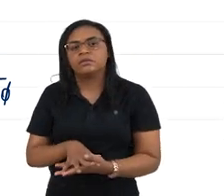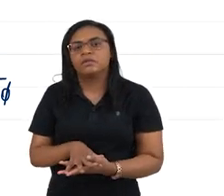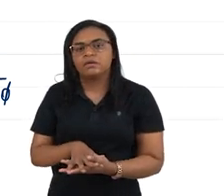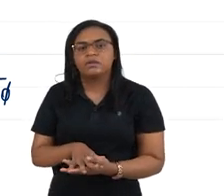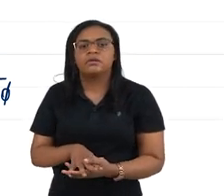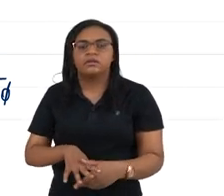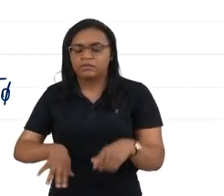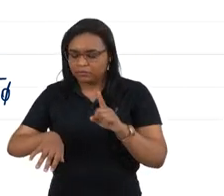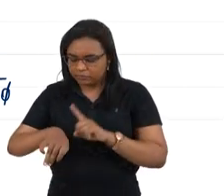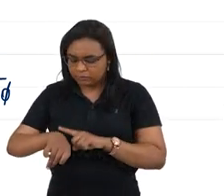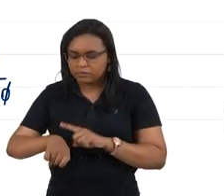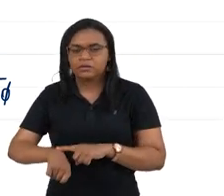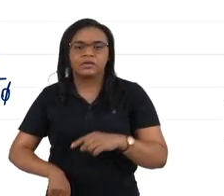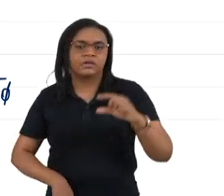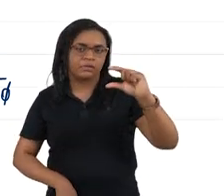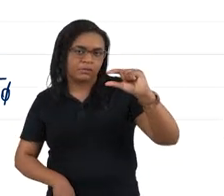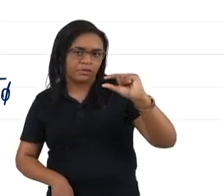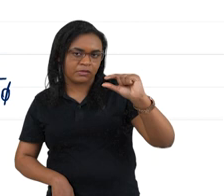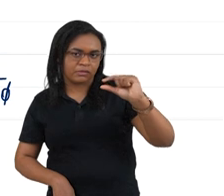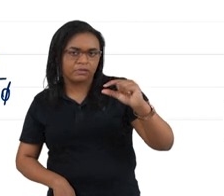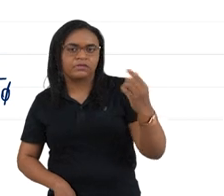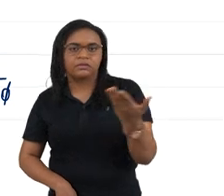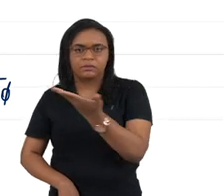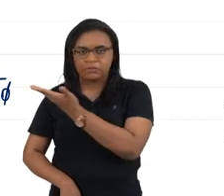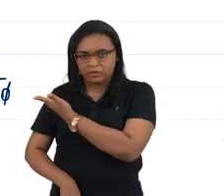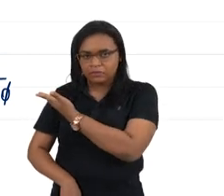tempo, de fato, diminuiu, como vocês podem